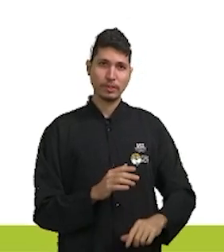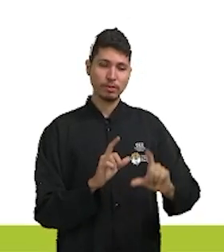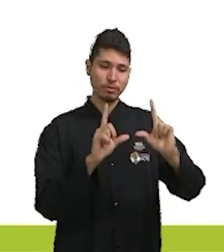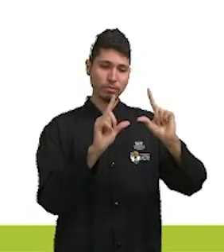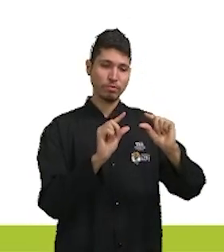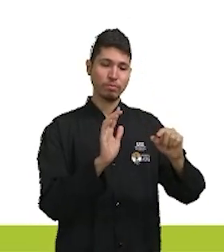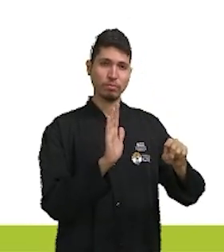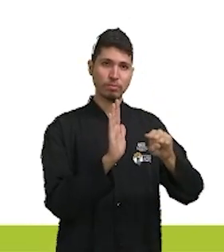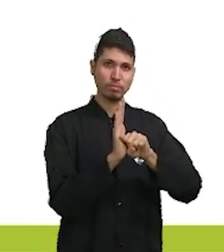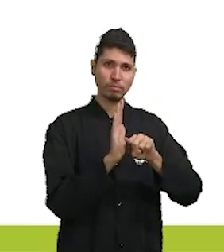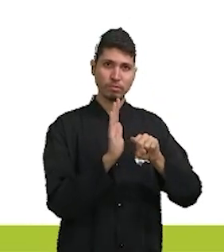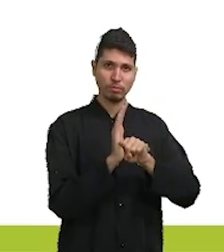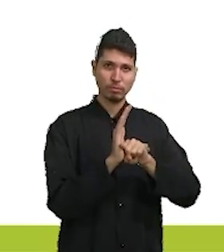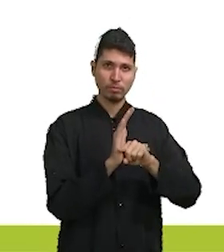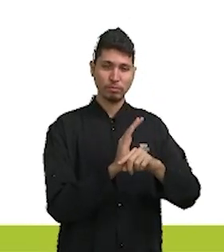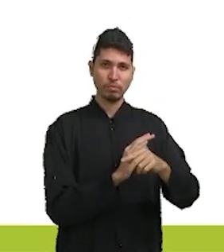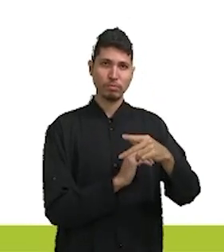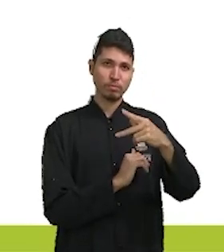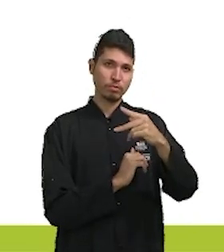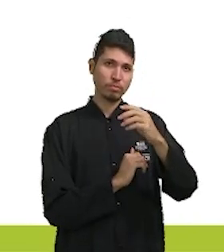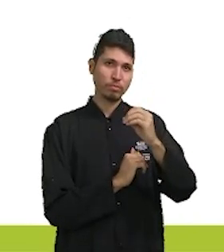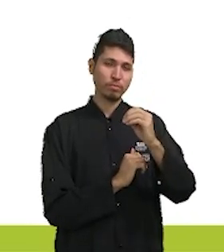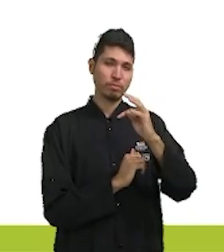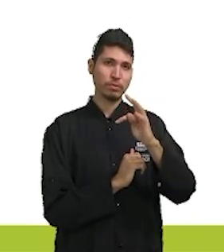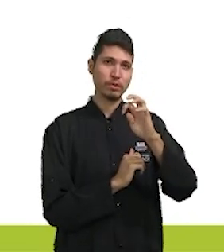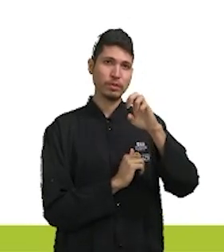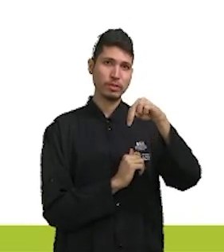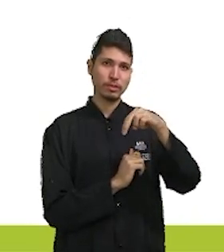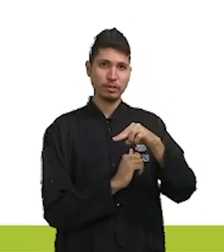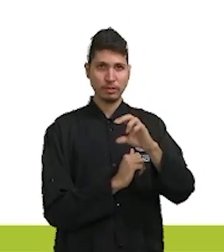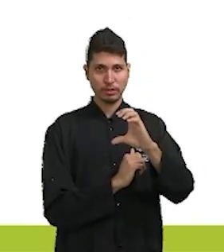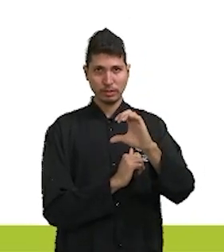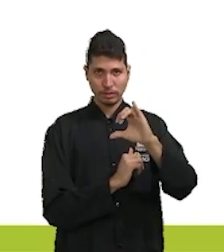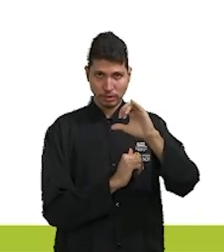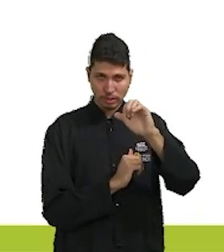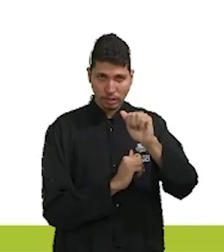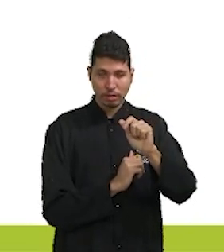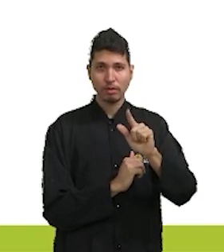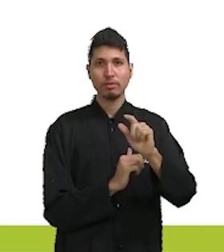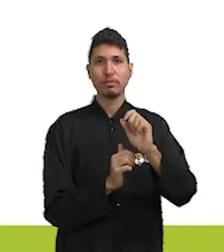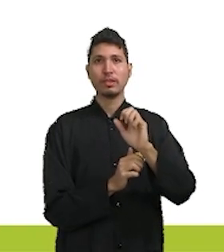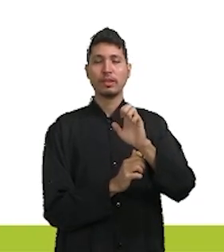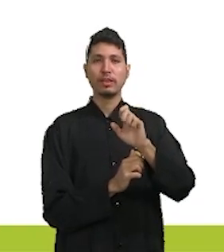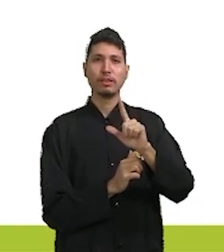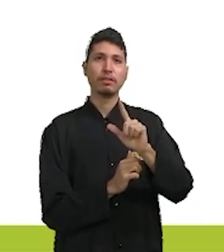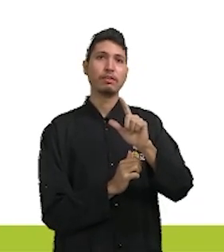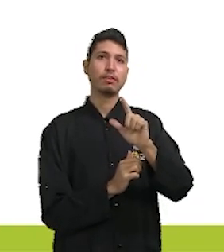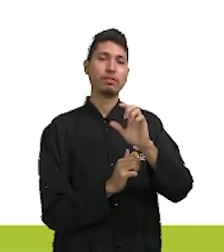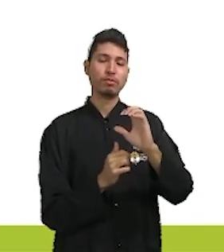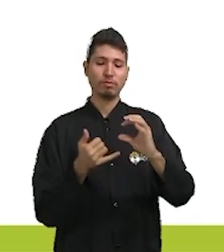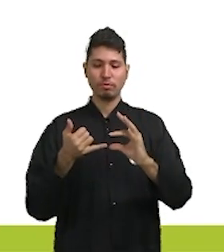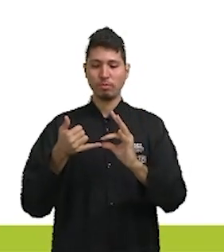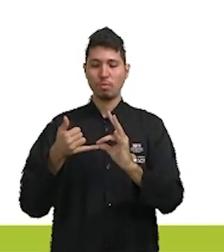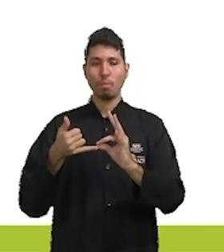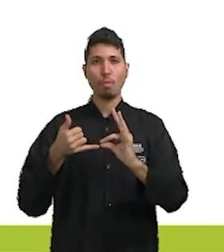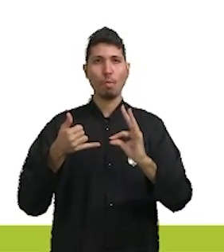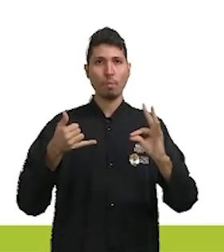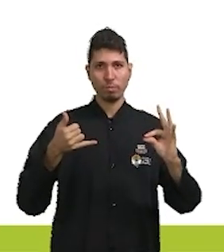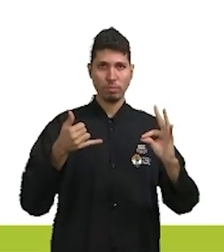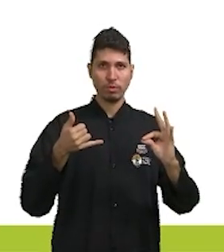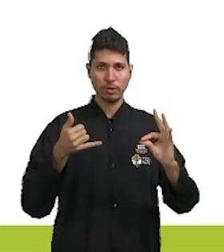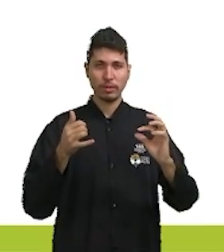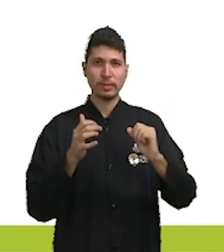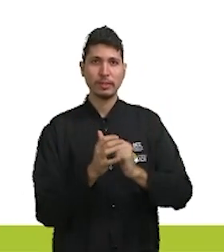também conhecido como potencial de eletrodo, ele mede a tendência relativa de uma